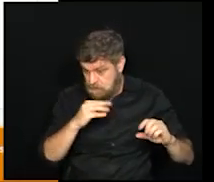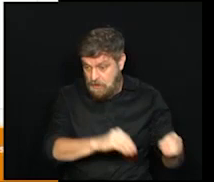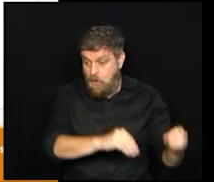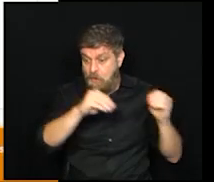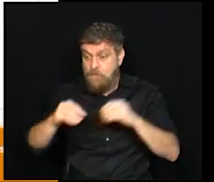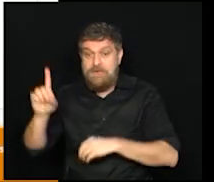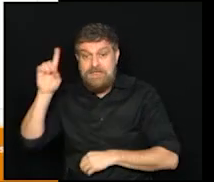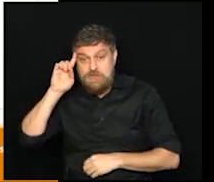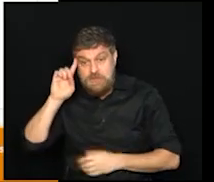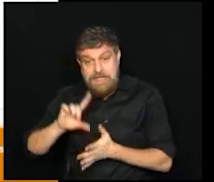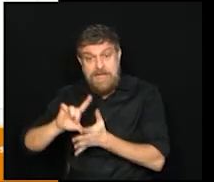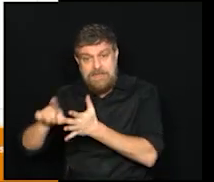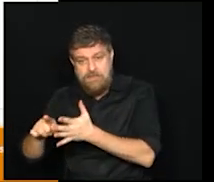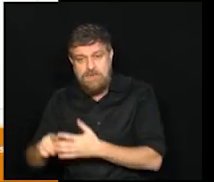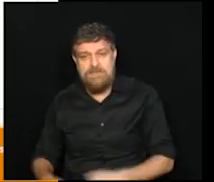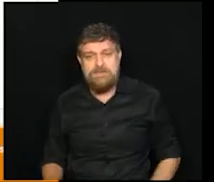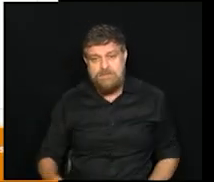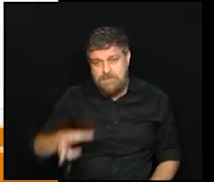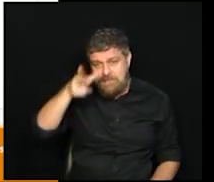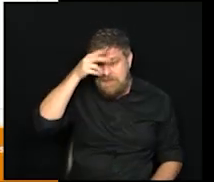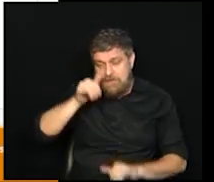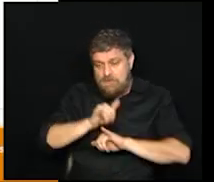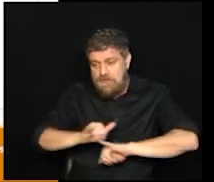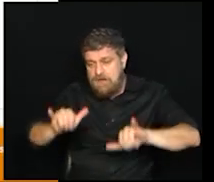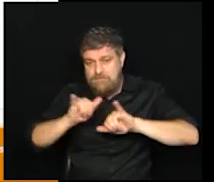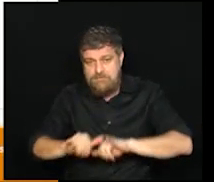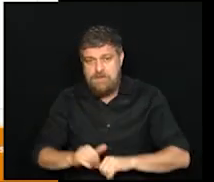vacinou, de acordo com a Prefeitura,